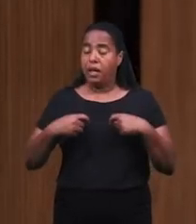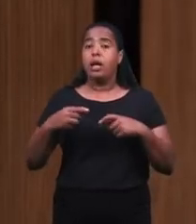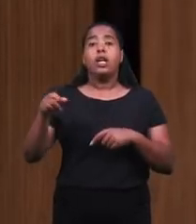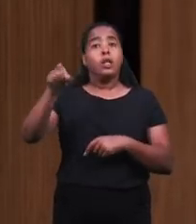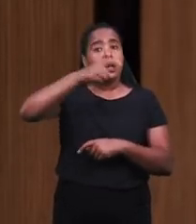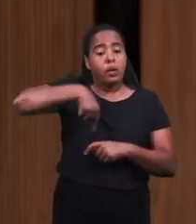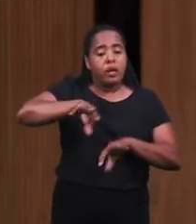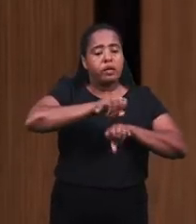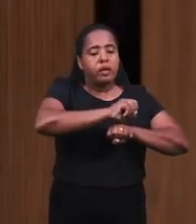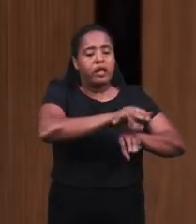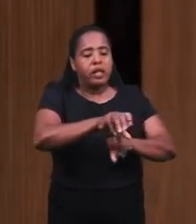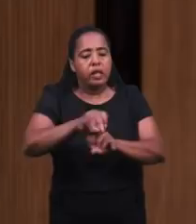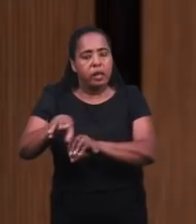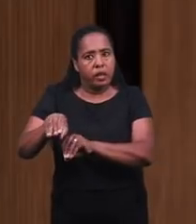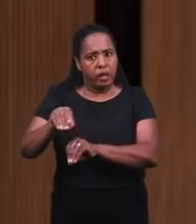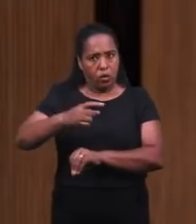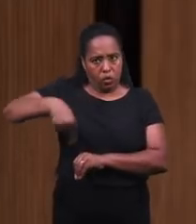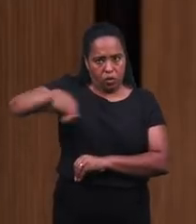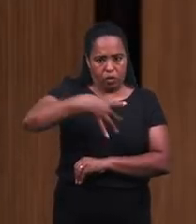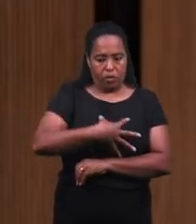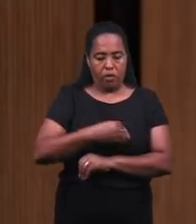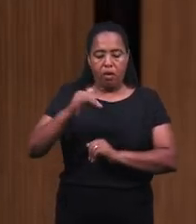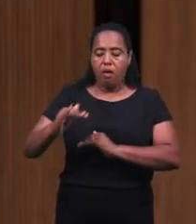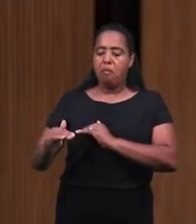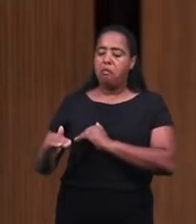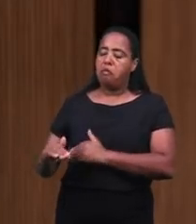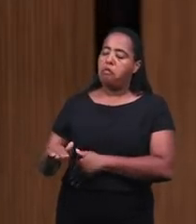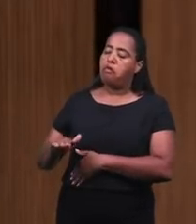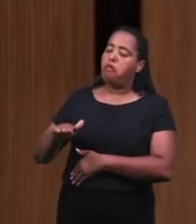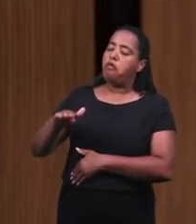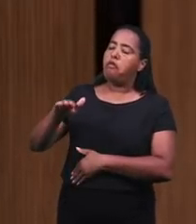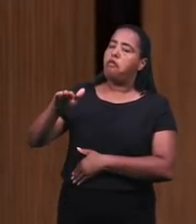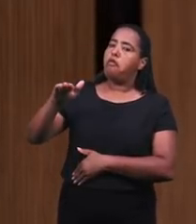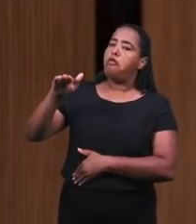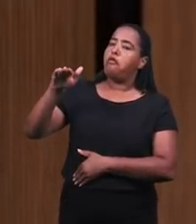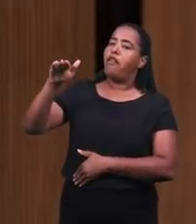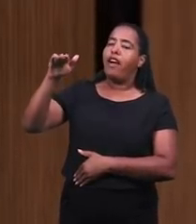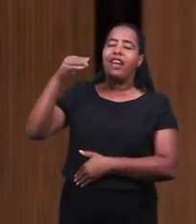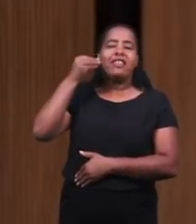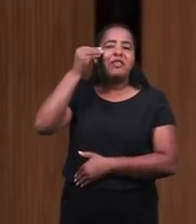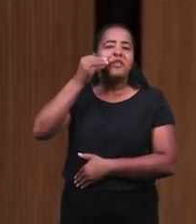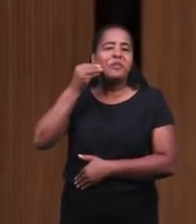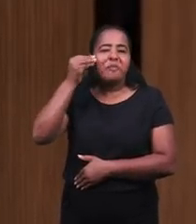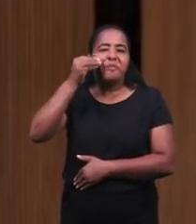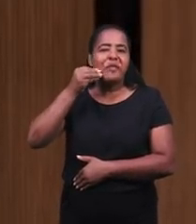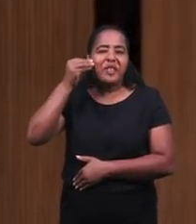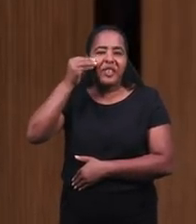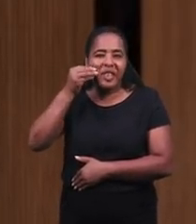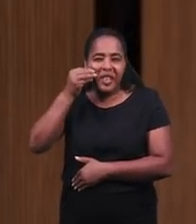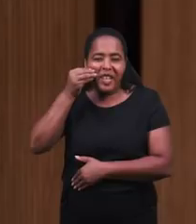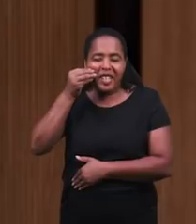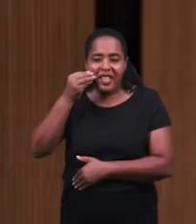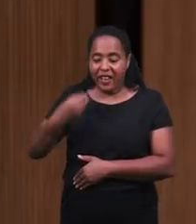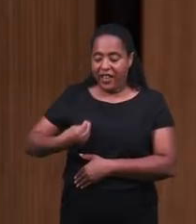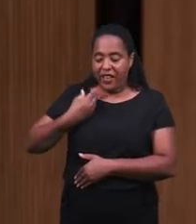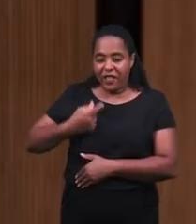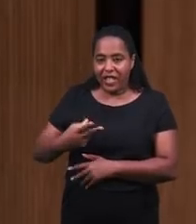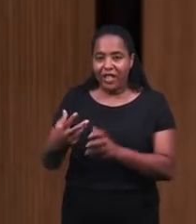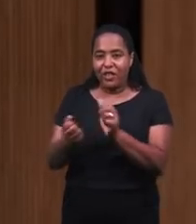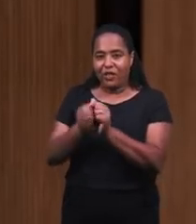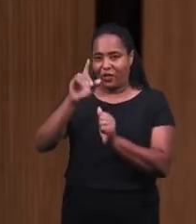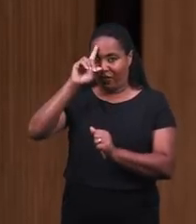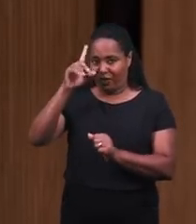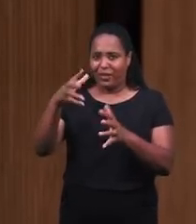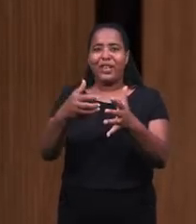ensinarmos os nossos filhos, e assim eles vão crescer tendo a experiência deles. Eles vão crescer tendo vida eterna com